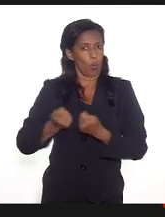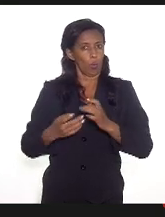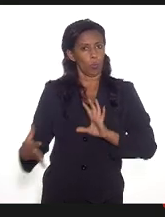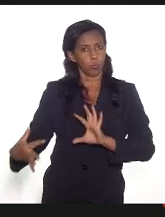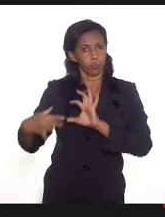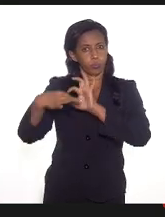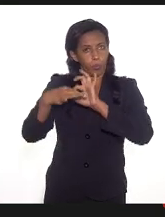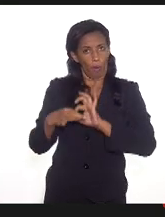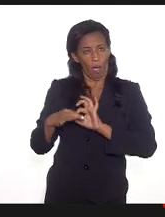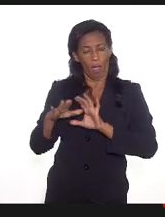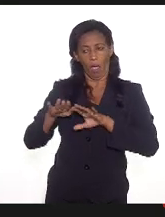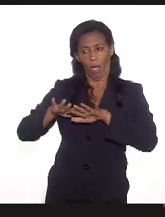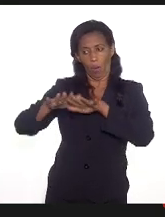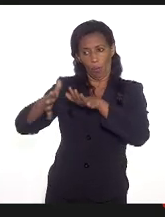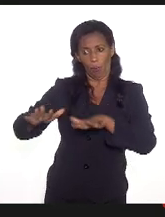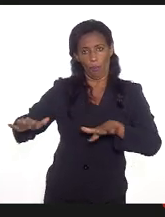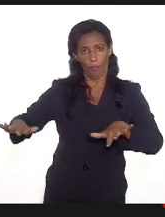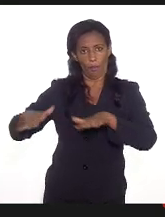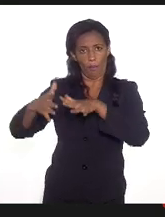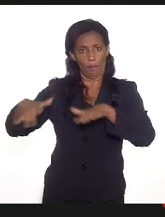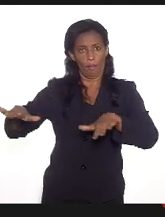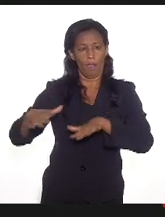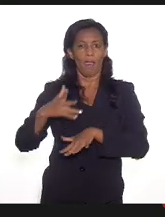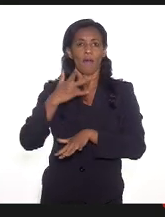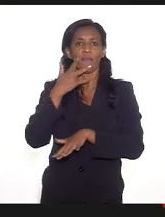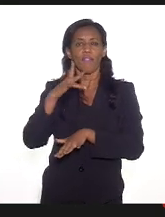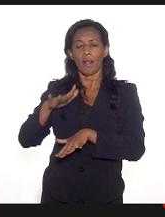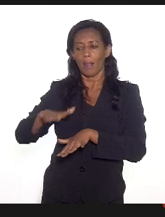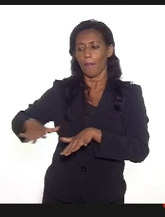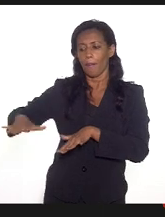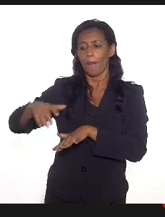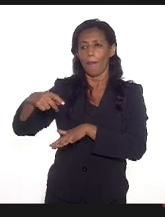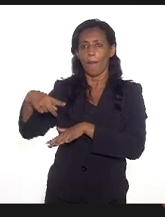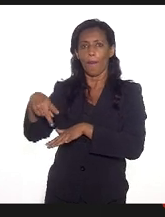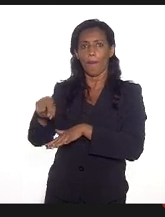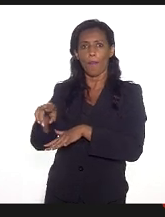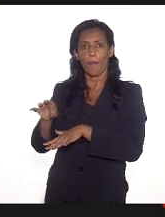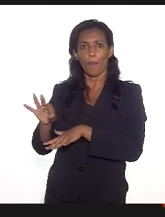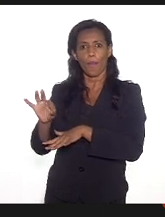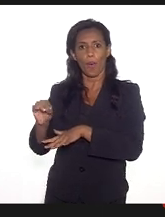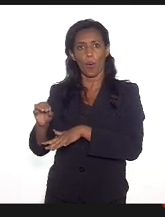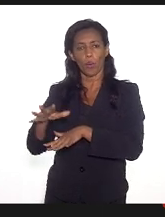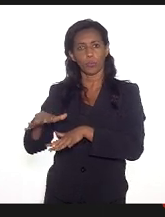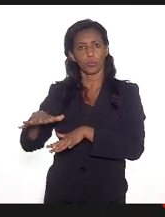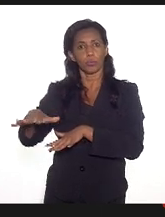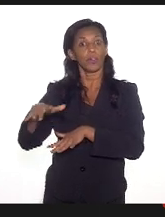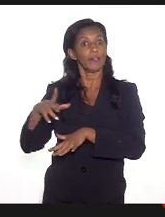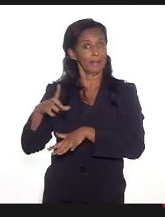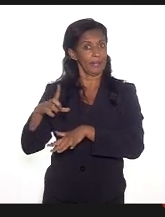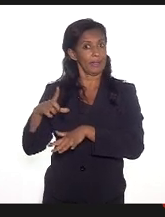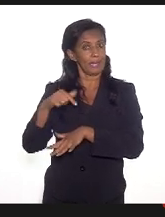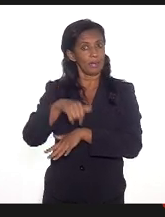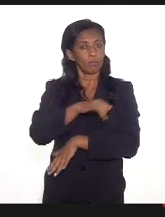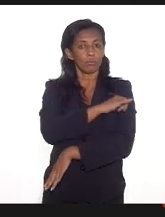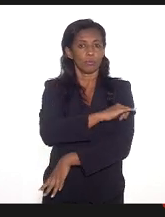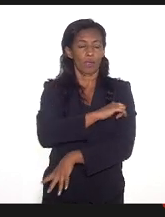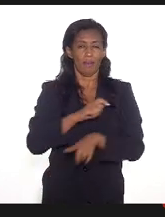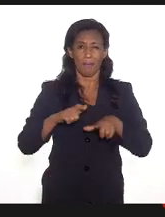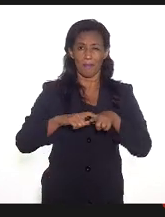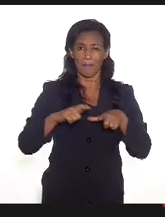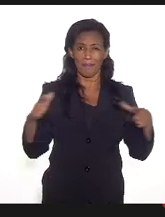mar diz respeito à rede de portos e terminais de uso privados que nós temos no Rio de Janeiro. É a